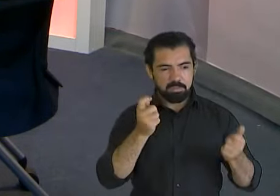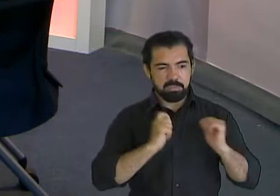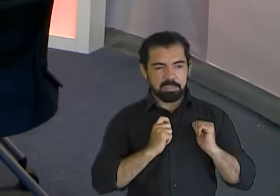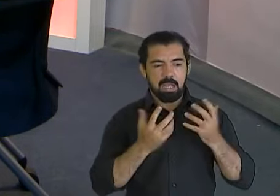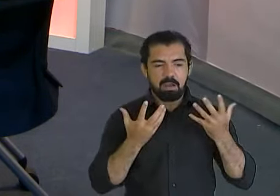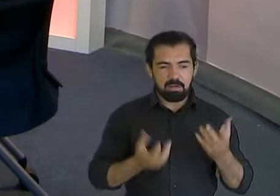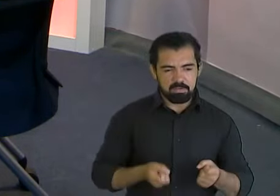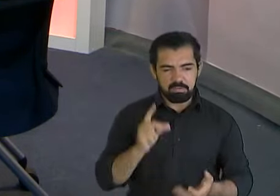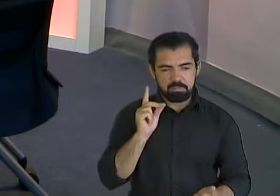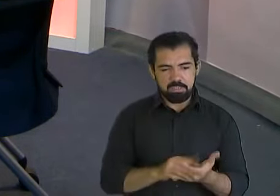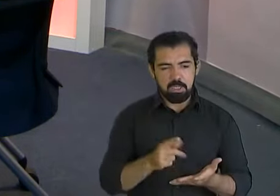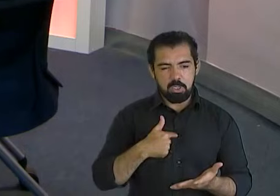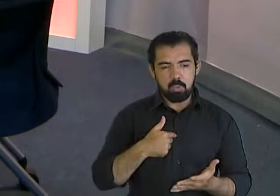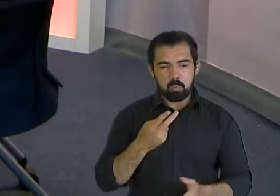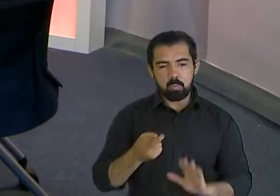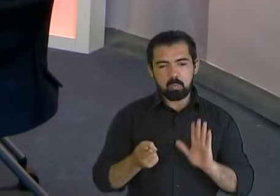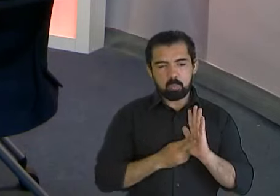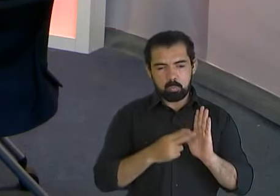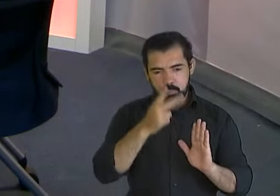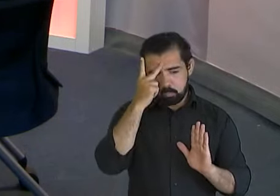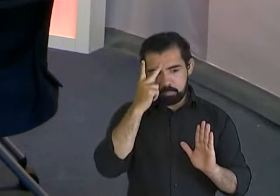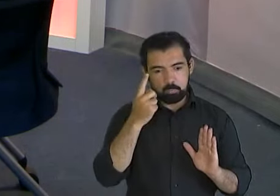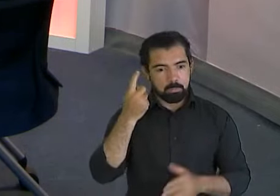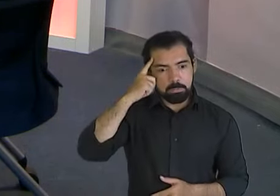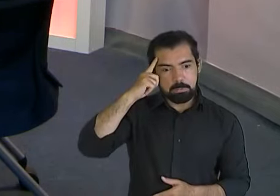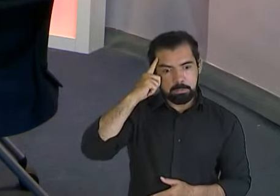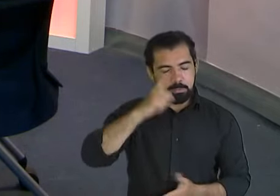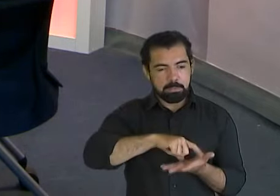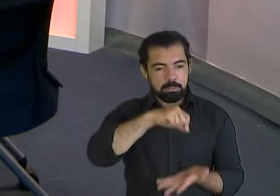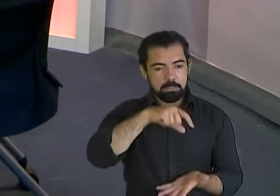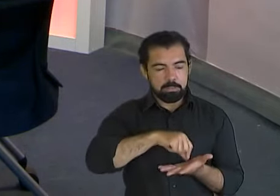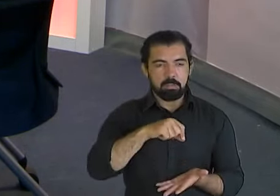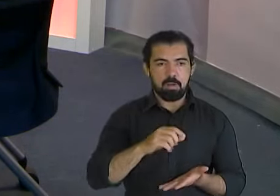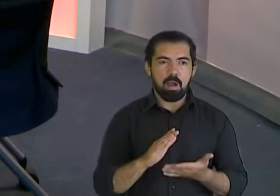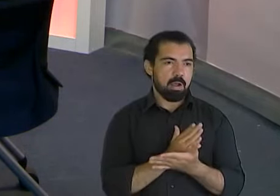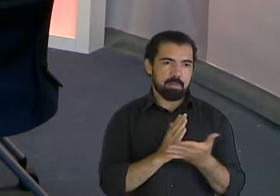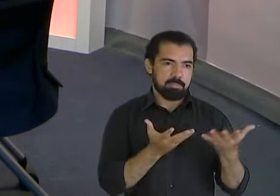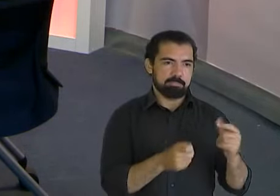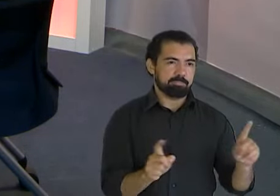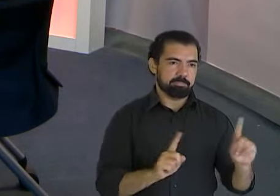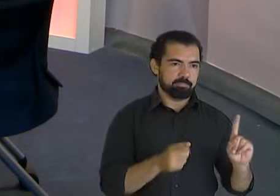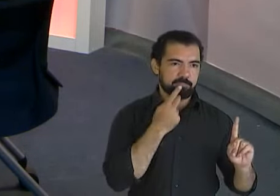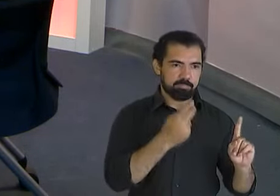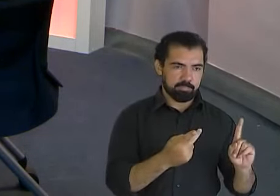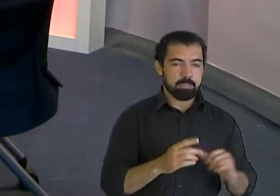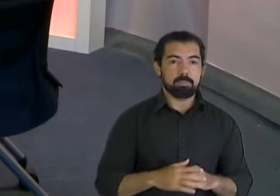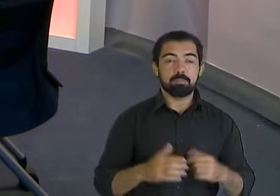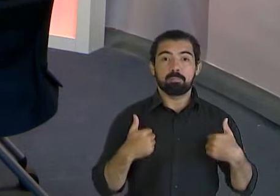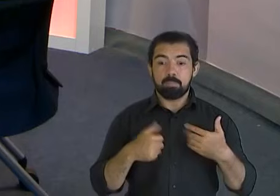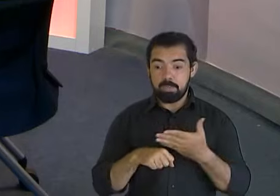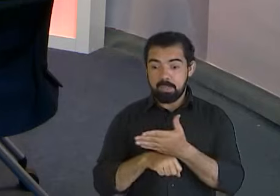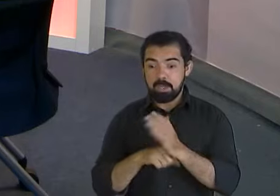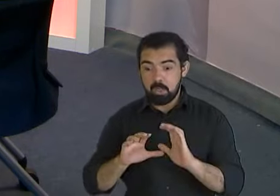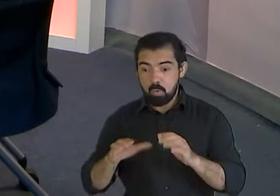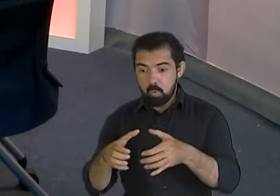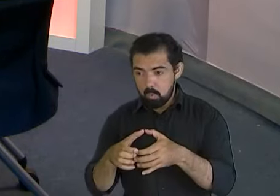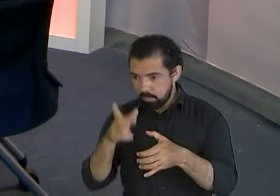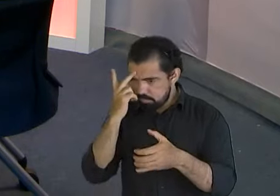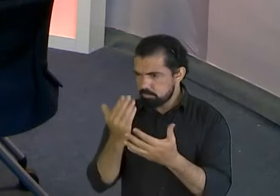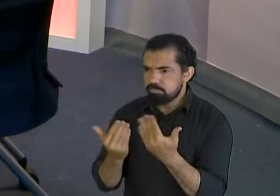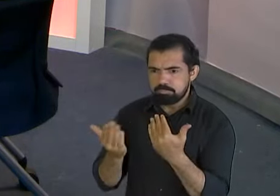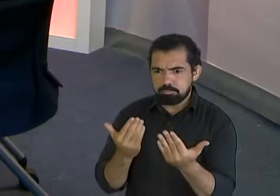As parece pessoas que sentem realmente sou vergonha. eu, só acontece comigo, né? Então assim, chegar nesse processo em que eu tô num grupo e que eu me identifico é algo